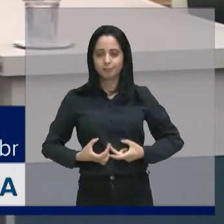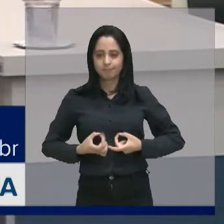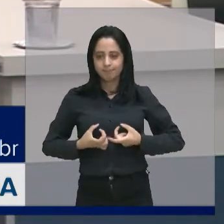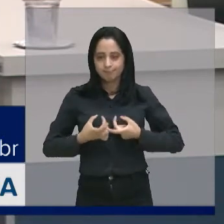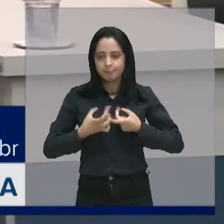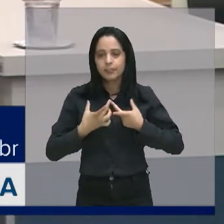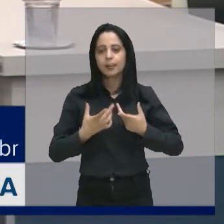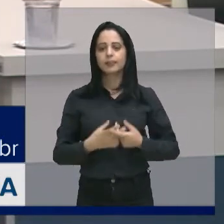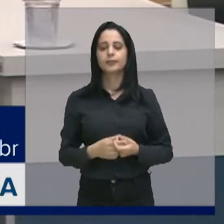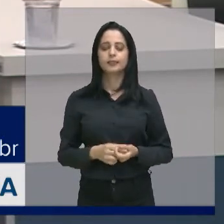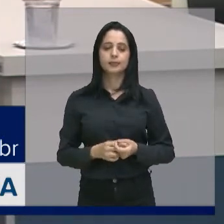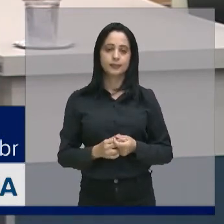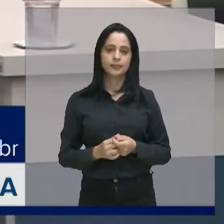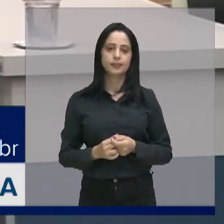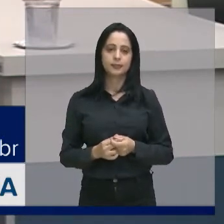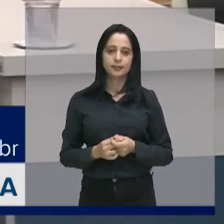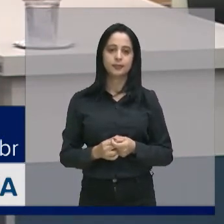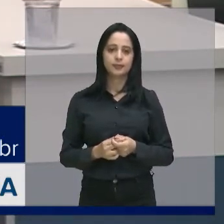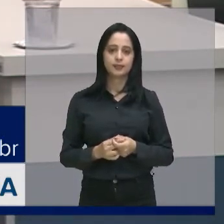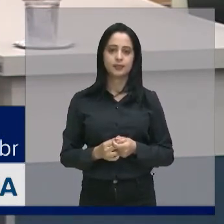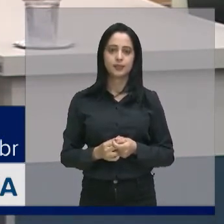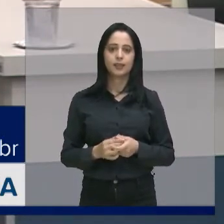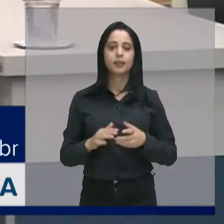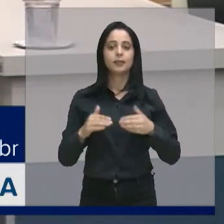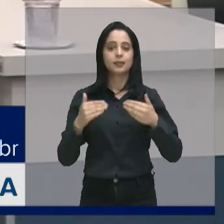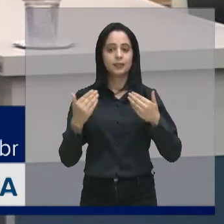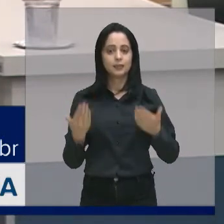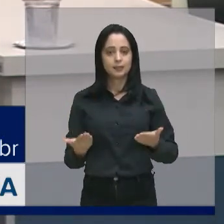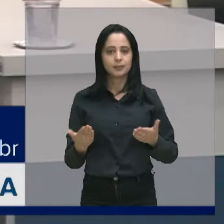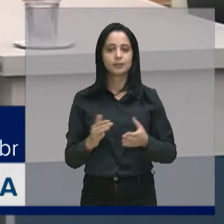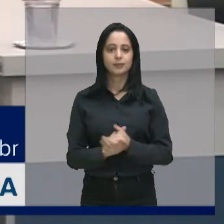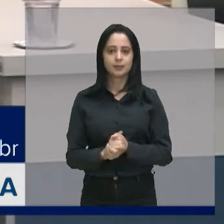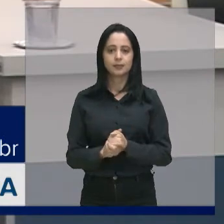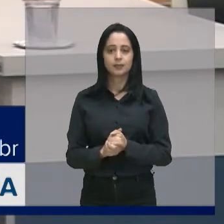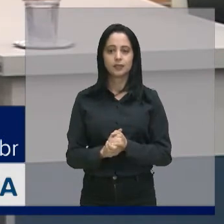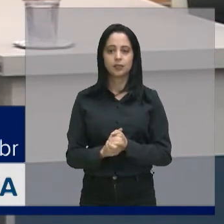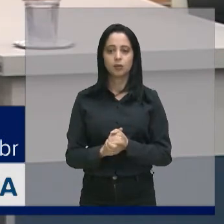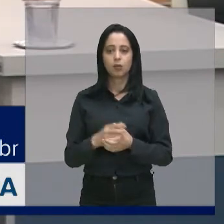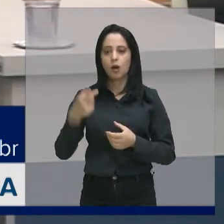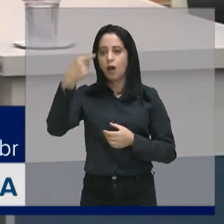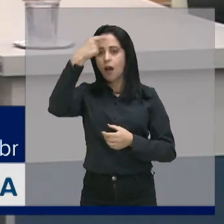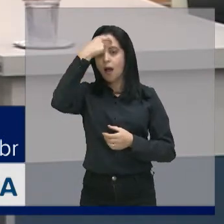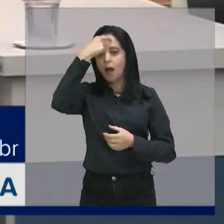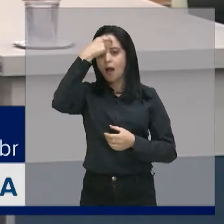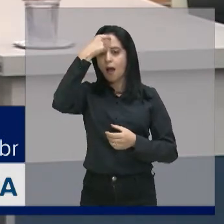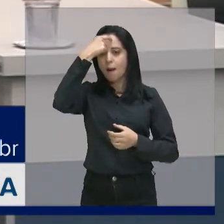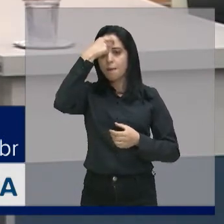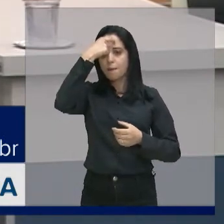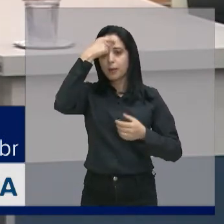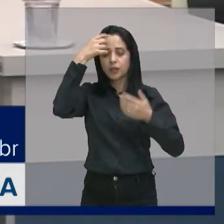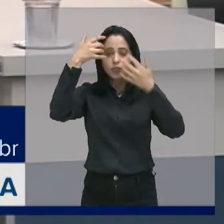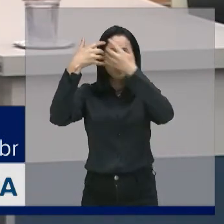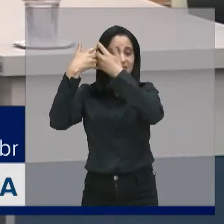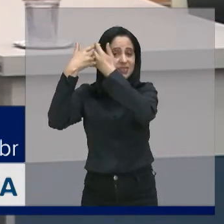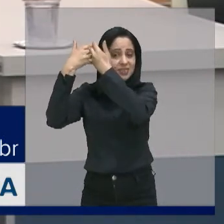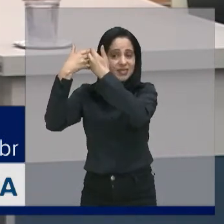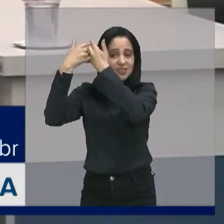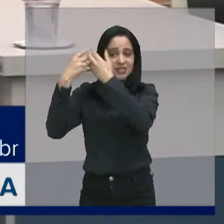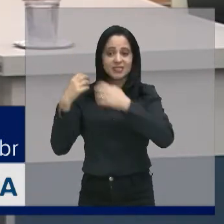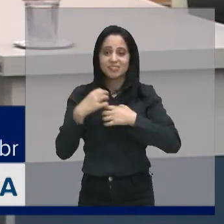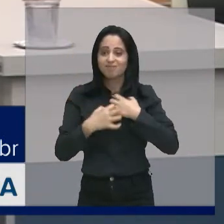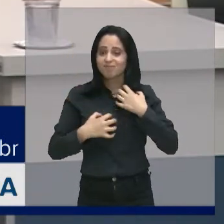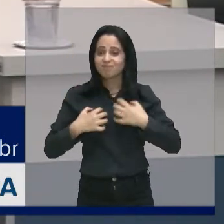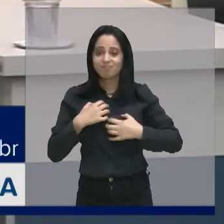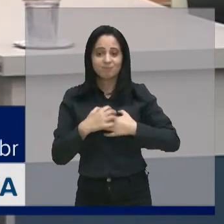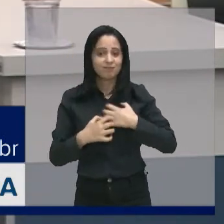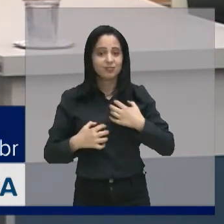fazendo acompanhamento. E o terror na área de saúde mental causado em cima dessa família, com uma criança de 4 anos, que agora é